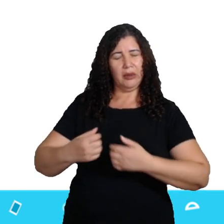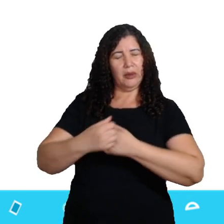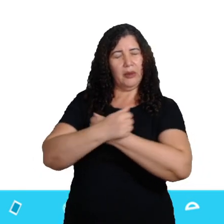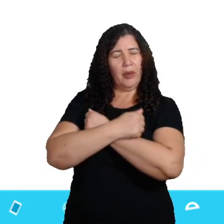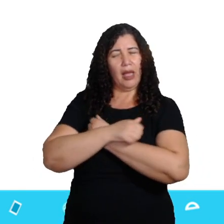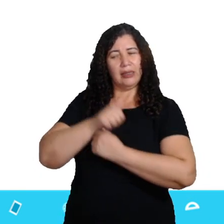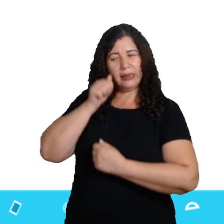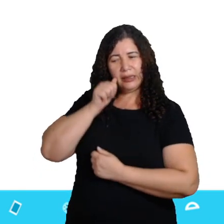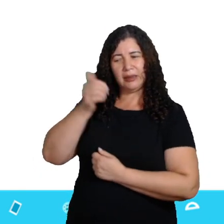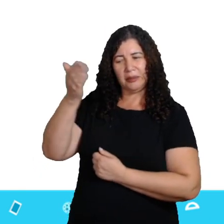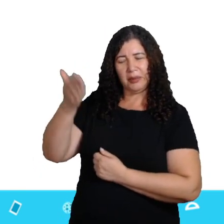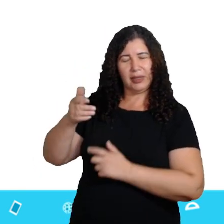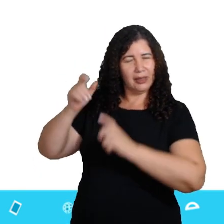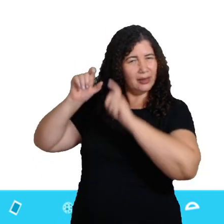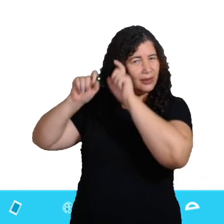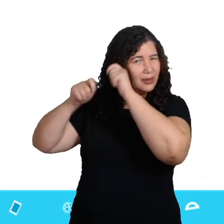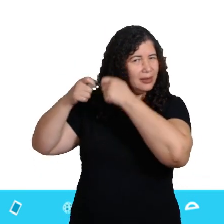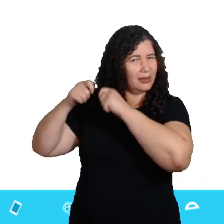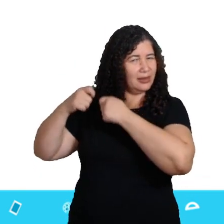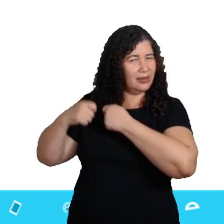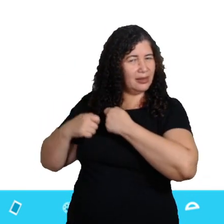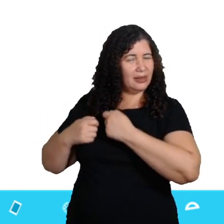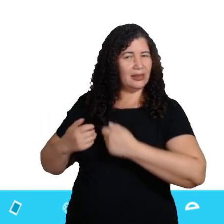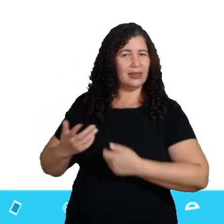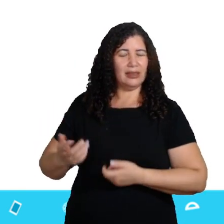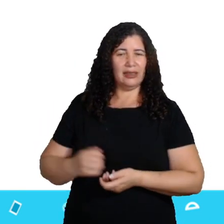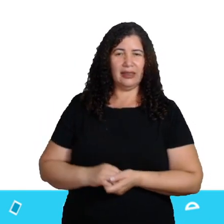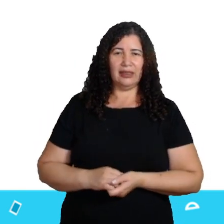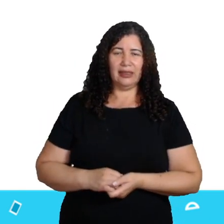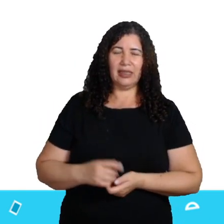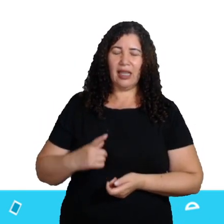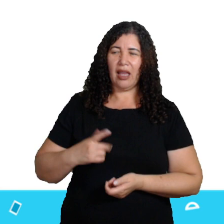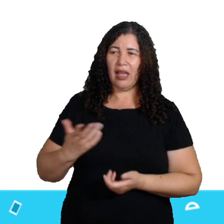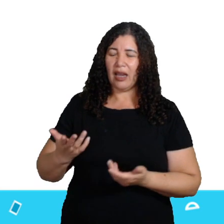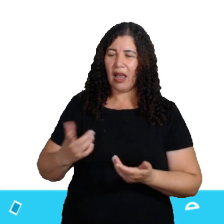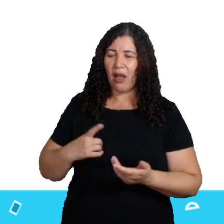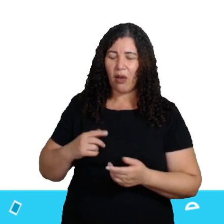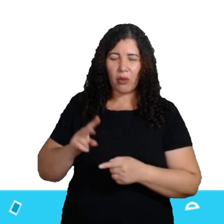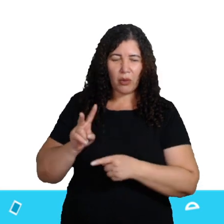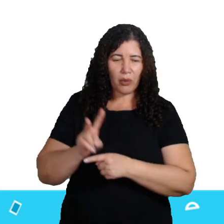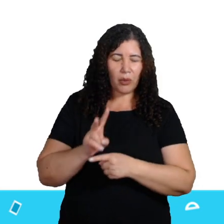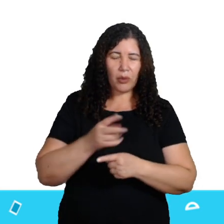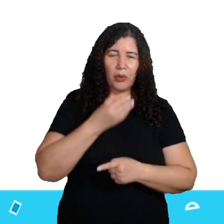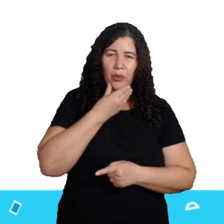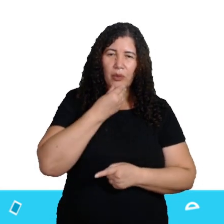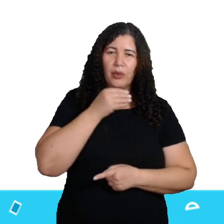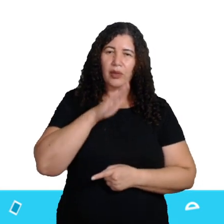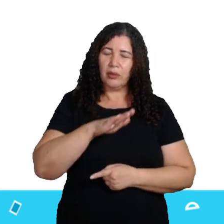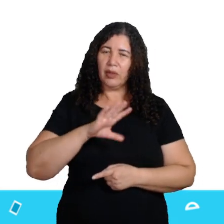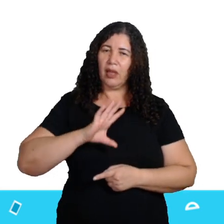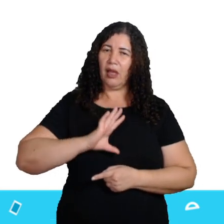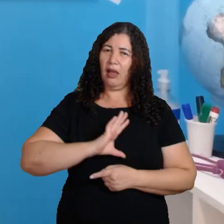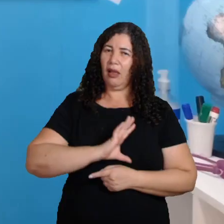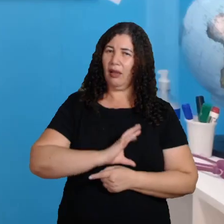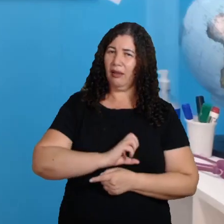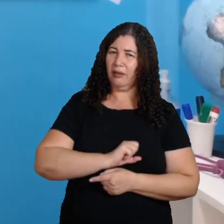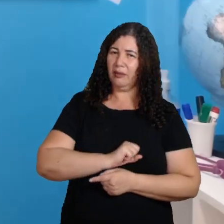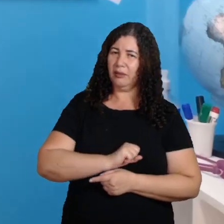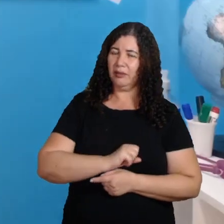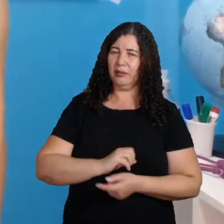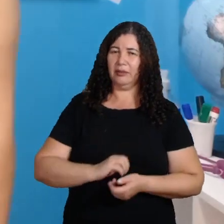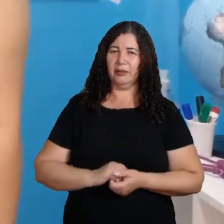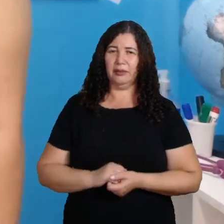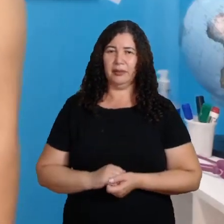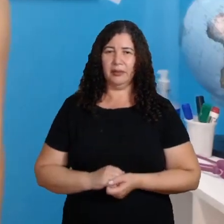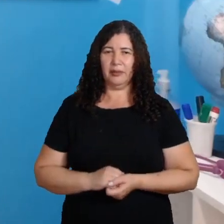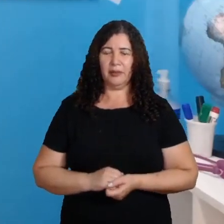de tranças? Que orixá olha por esse menino que ama jogar bola? Então,